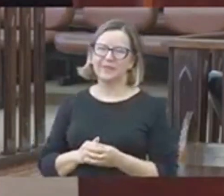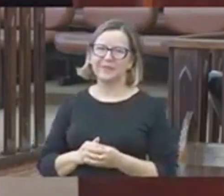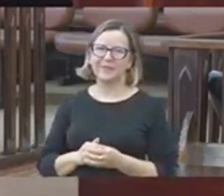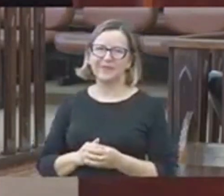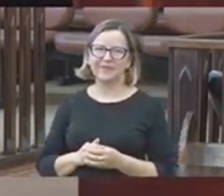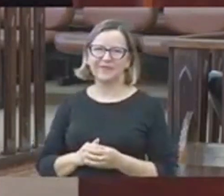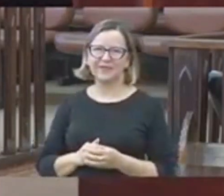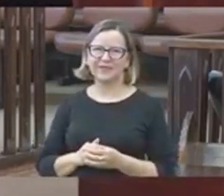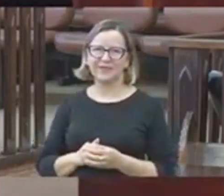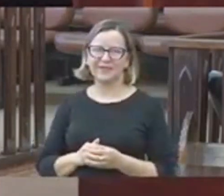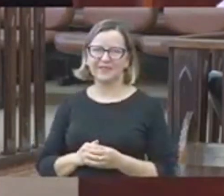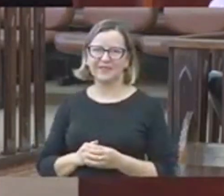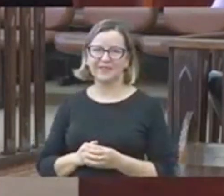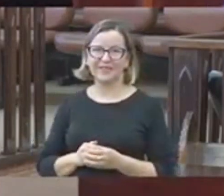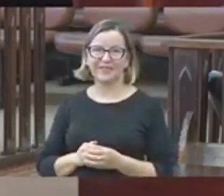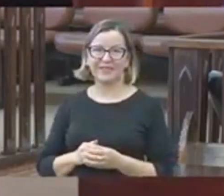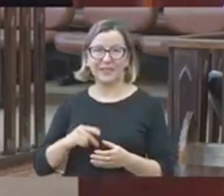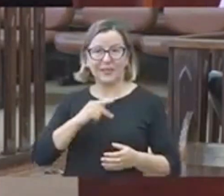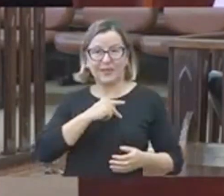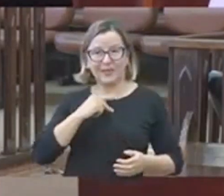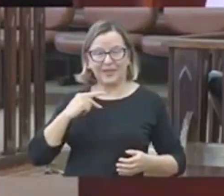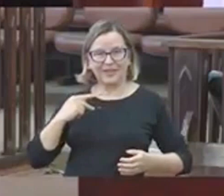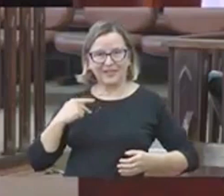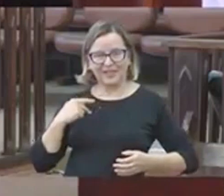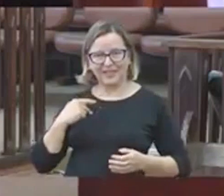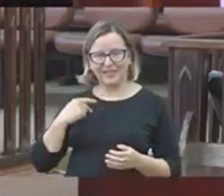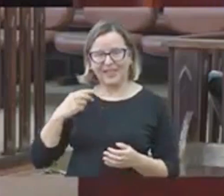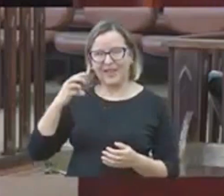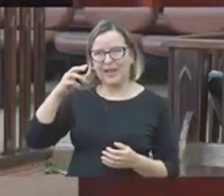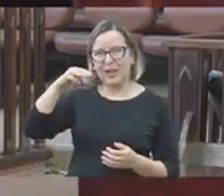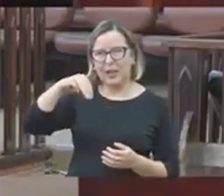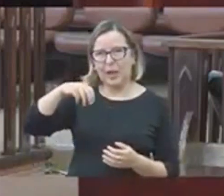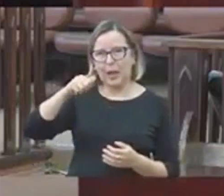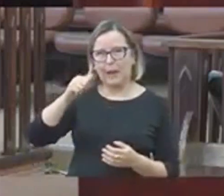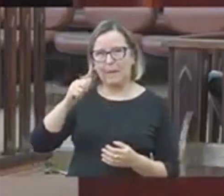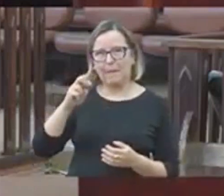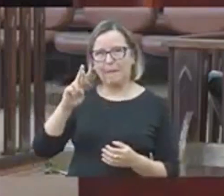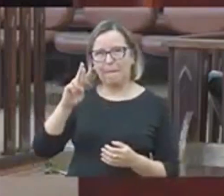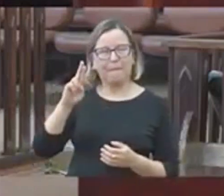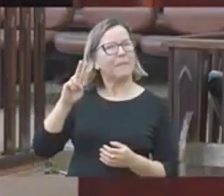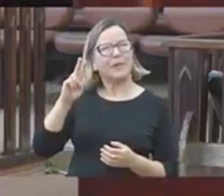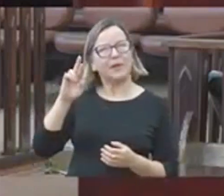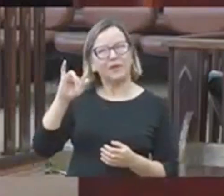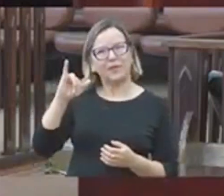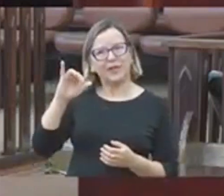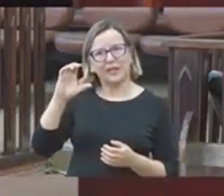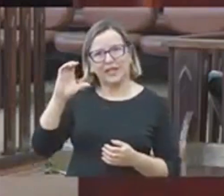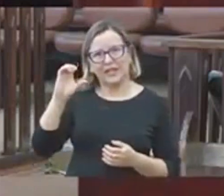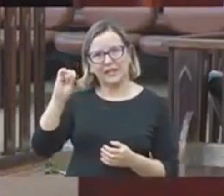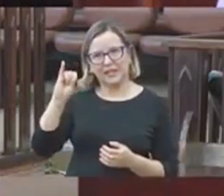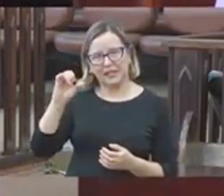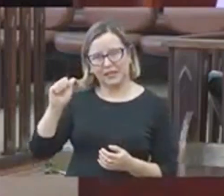E pastor Maurício, um irmão que está conosco, e nós,